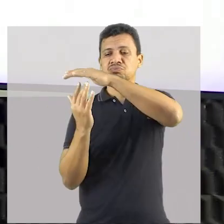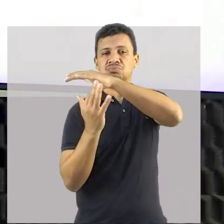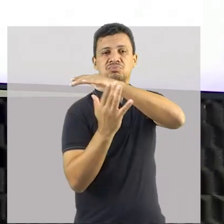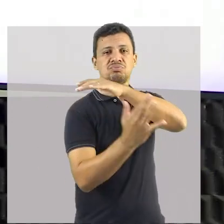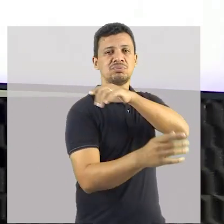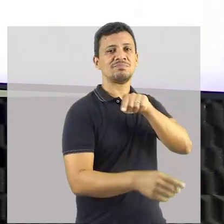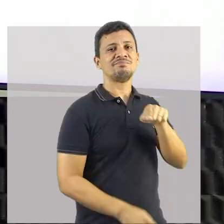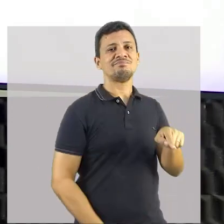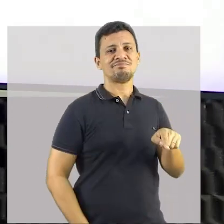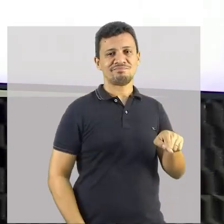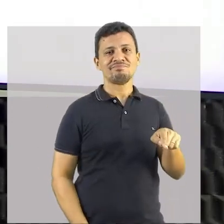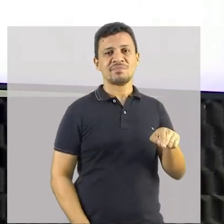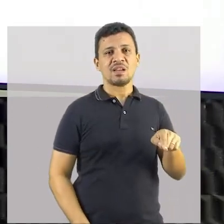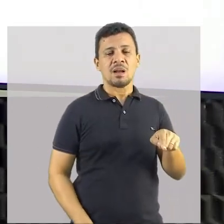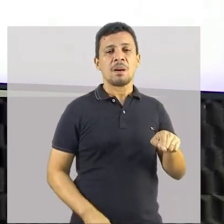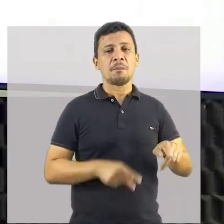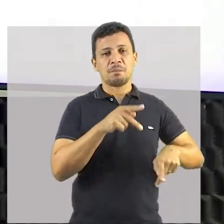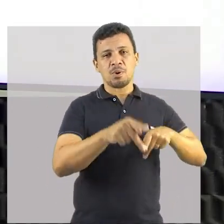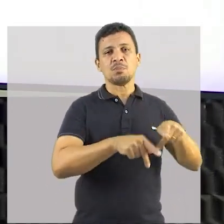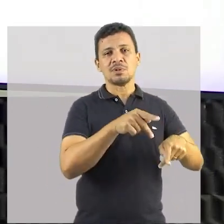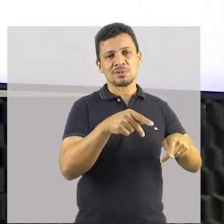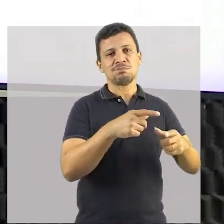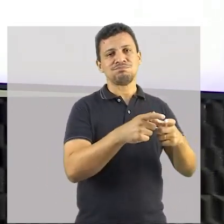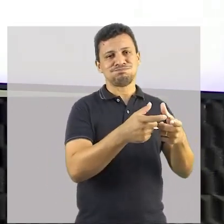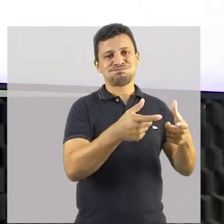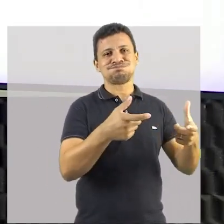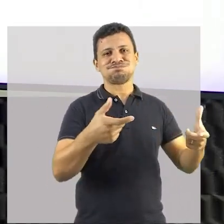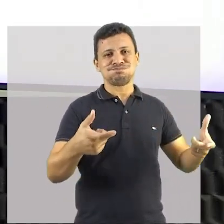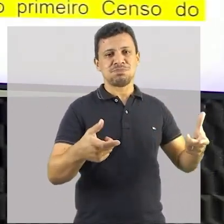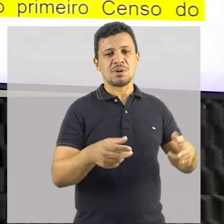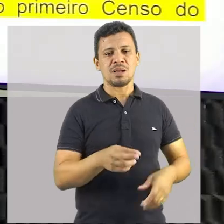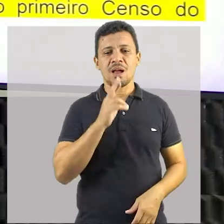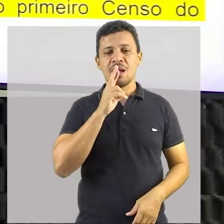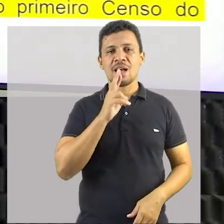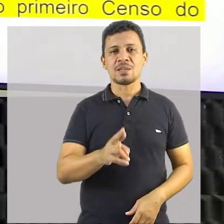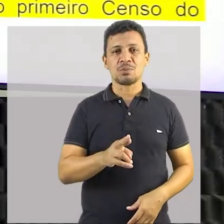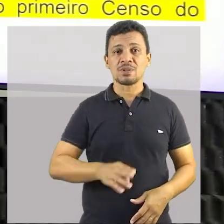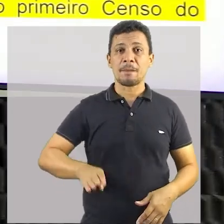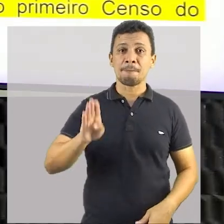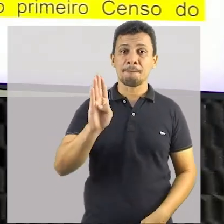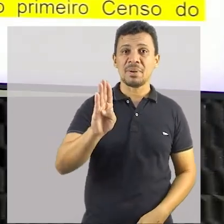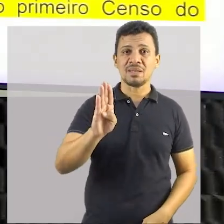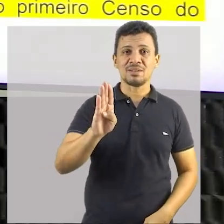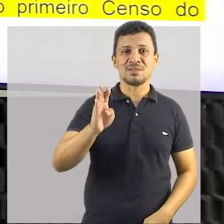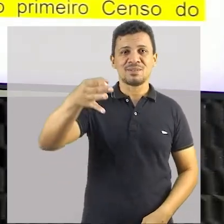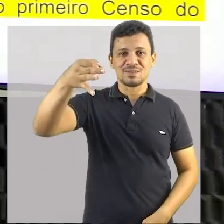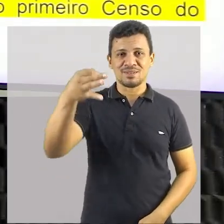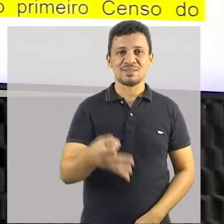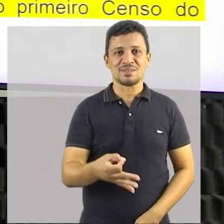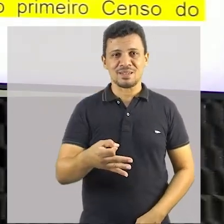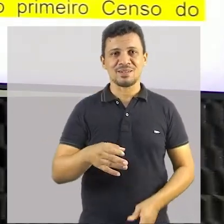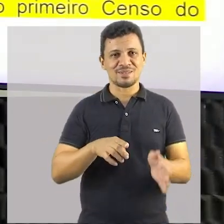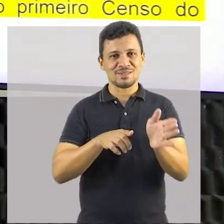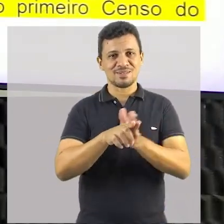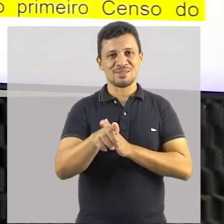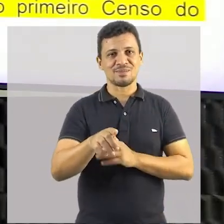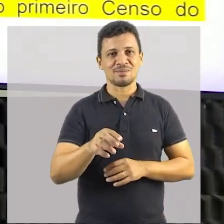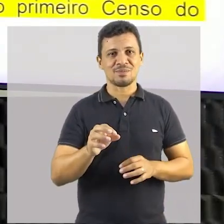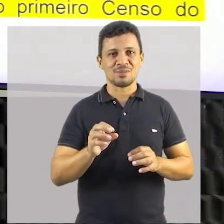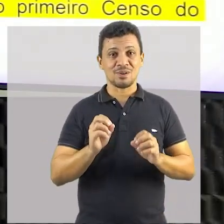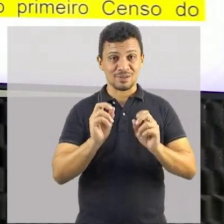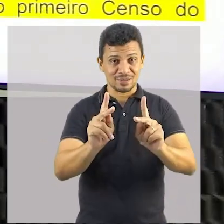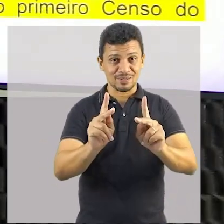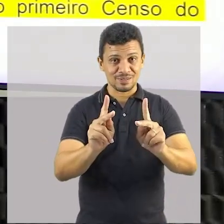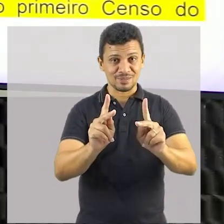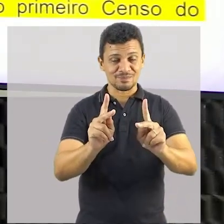o centro-oeste, o que faz a sua população crescer. Portanto, somente a letra B resolve essa questão.